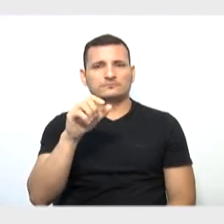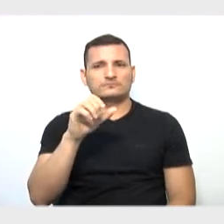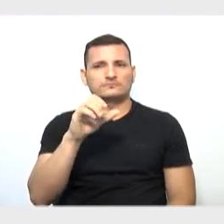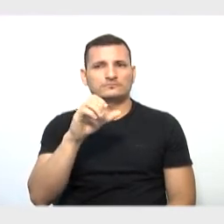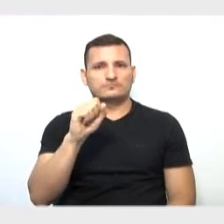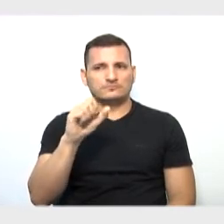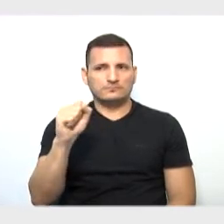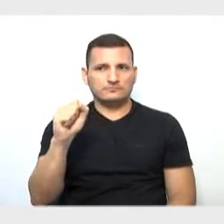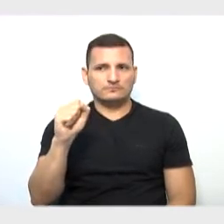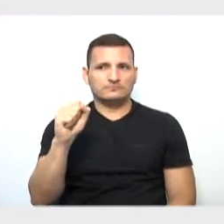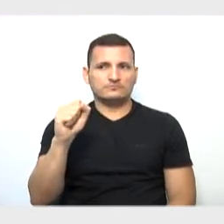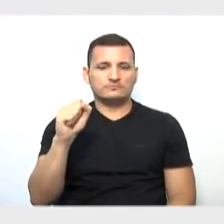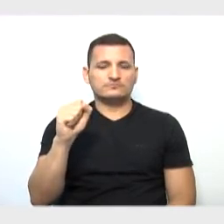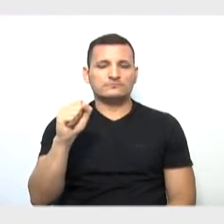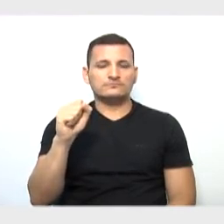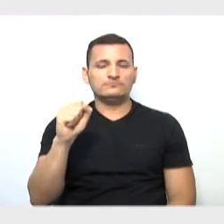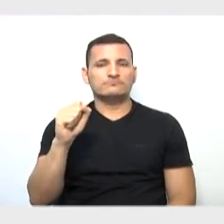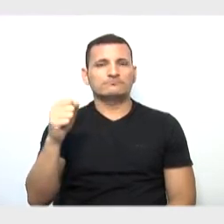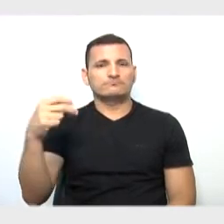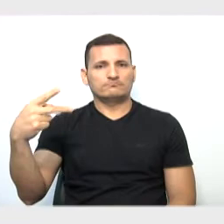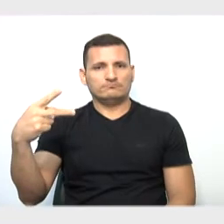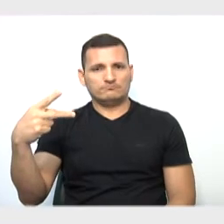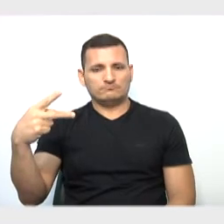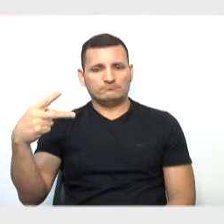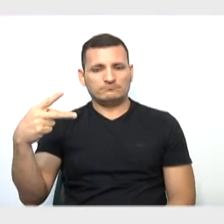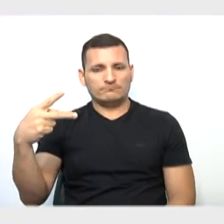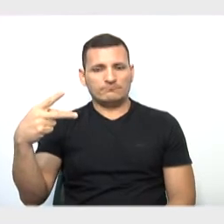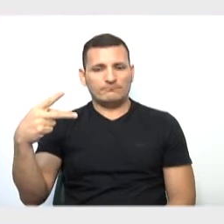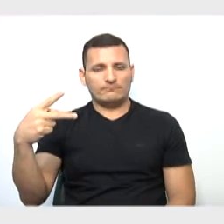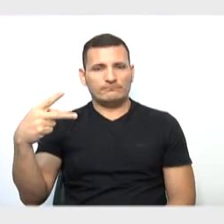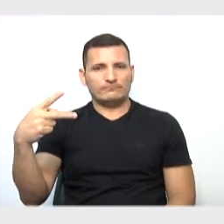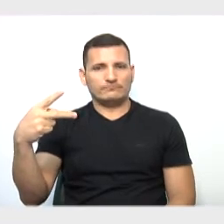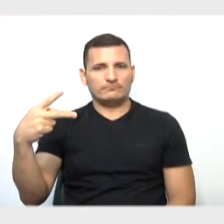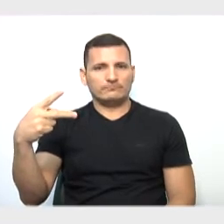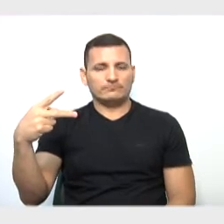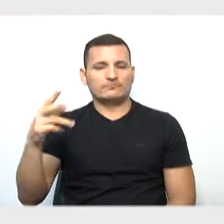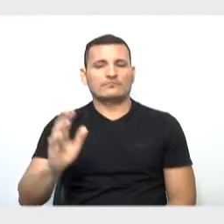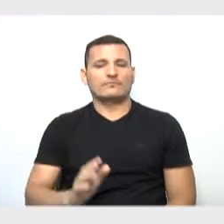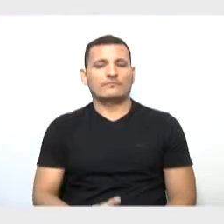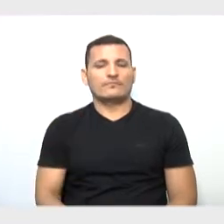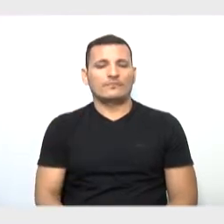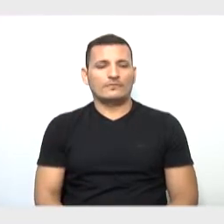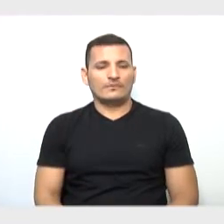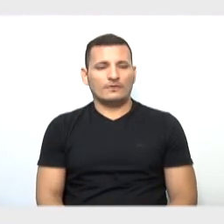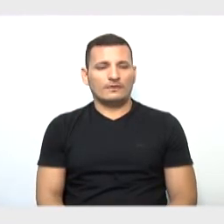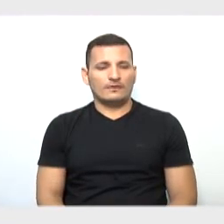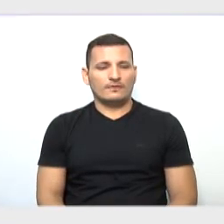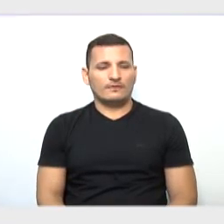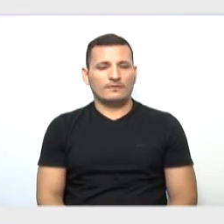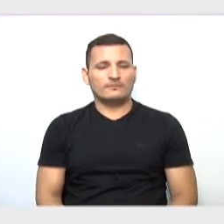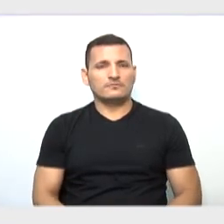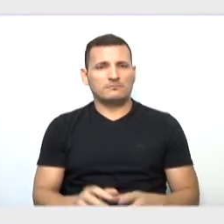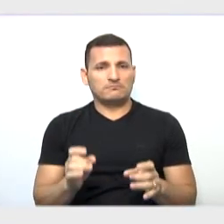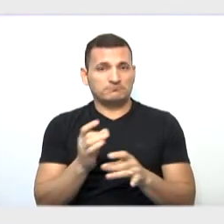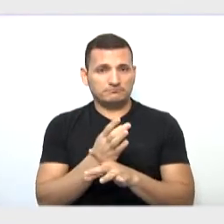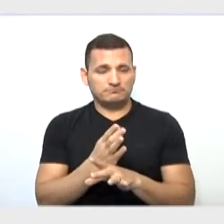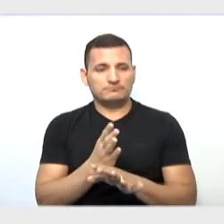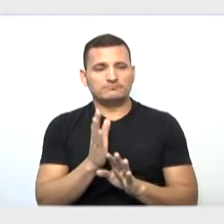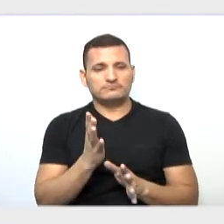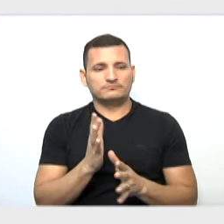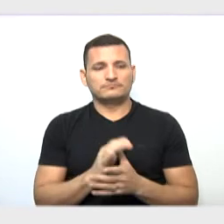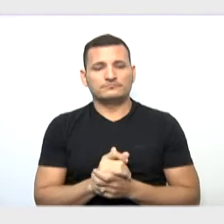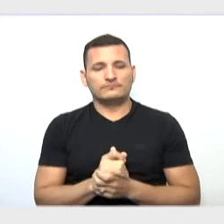4.css. E fecha a nossa tag do link. Fechou, professora?